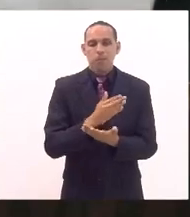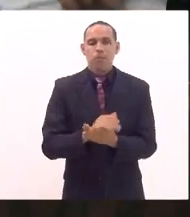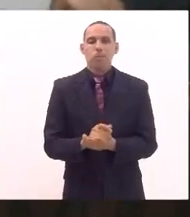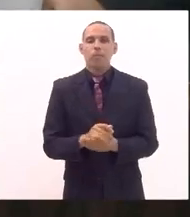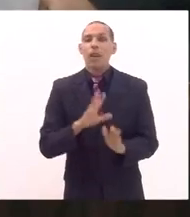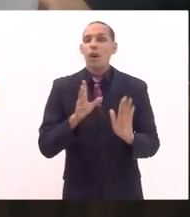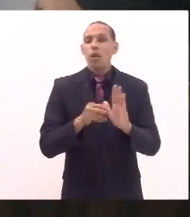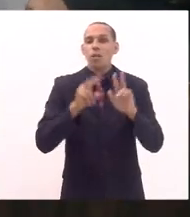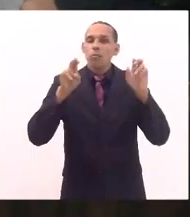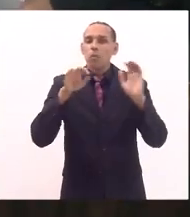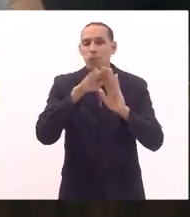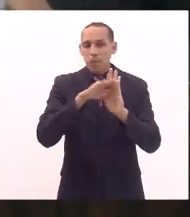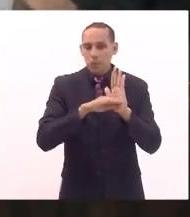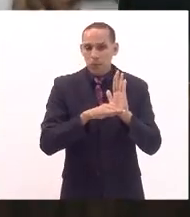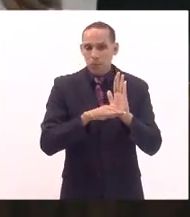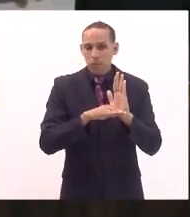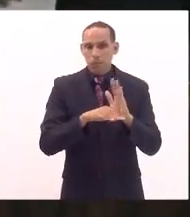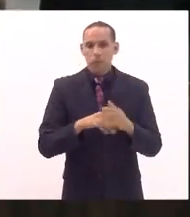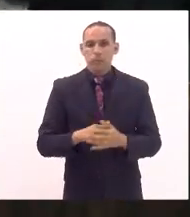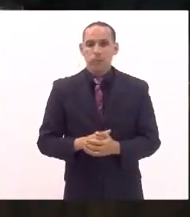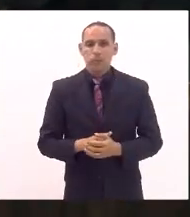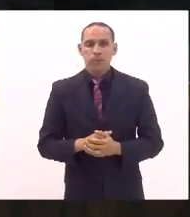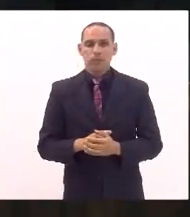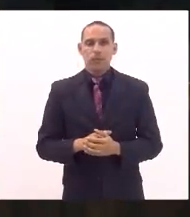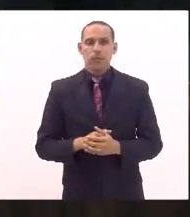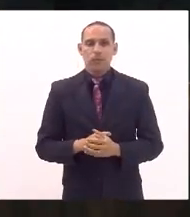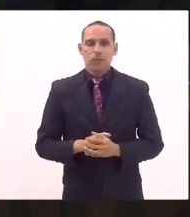é que a inclusão na ordem do dia